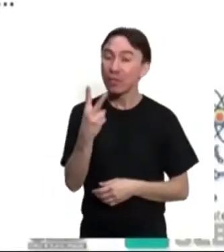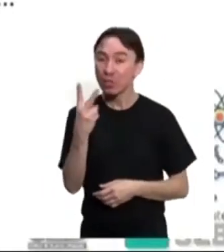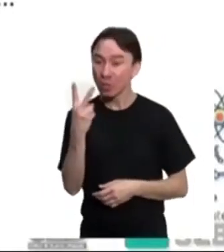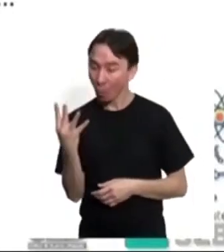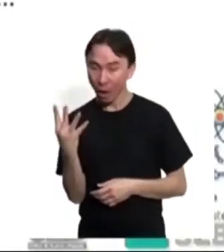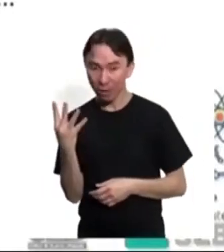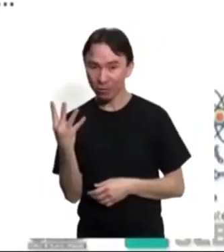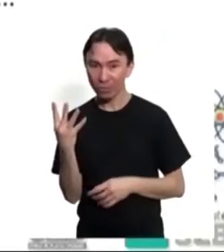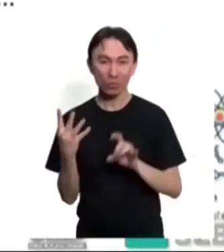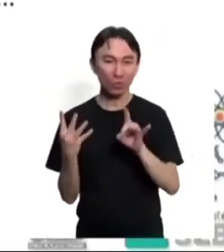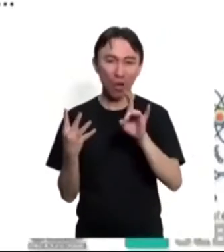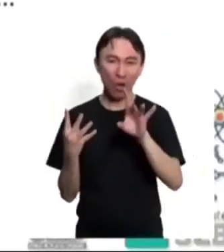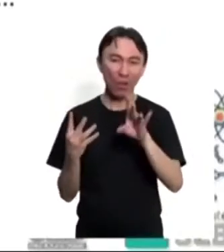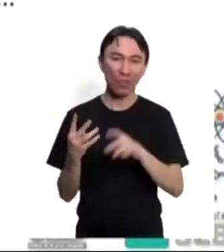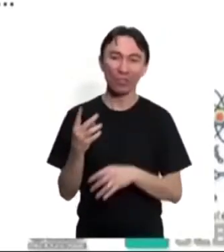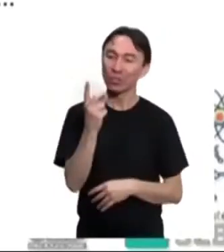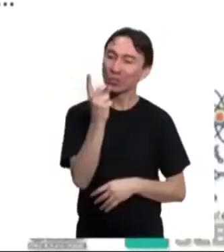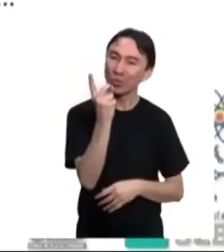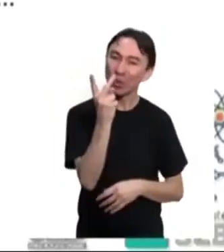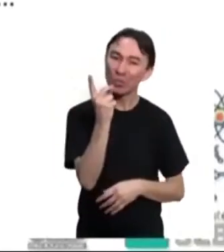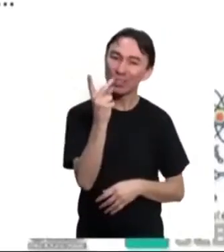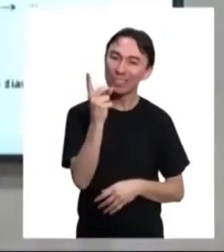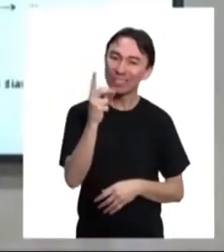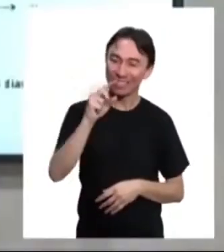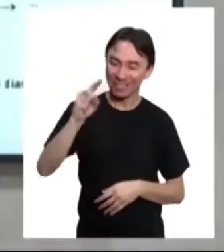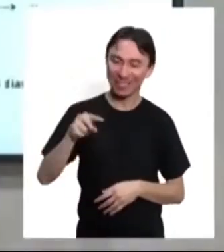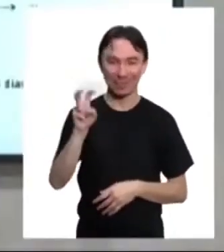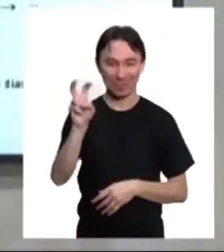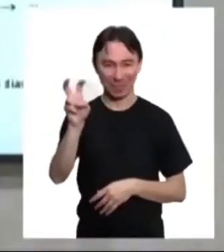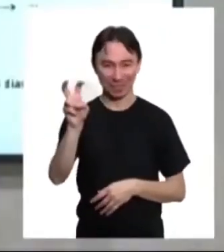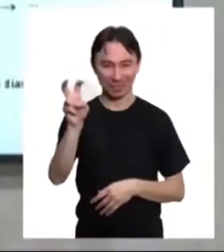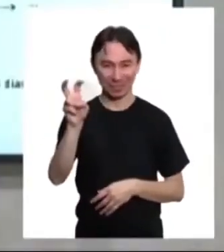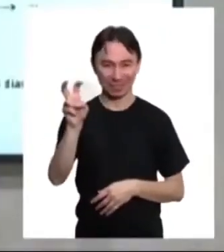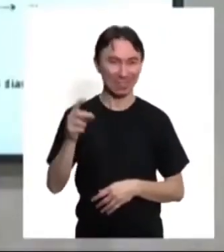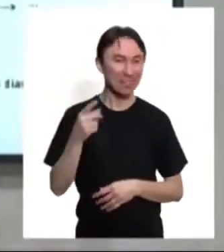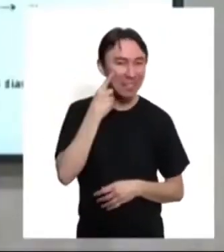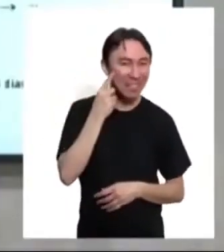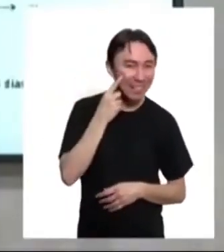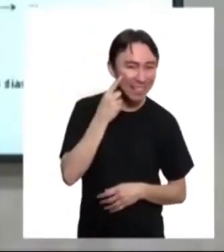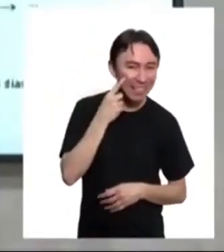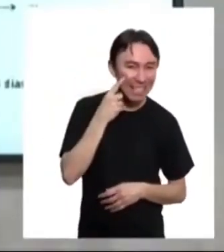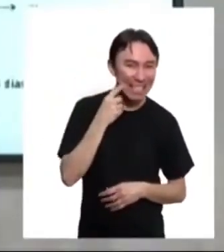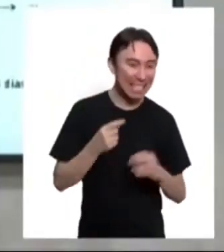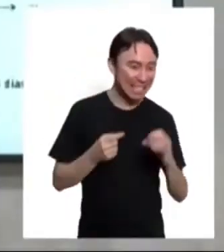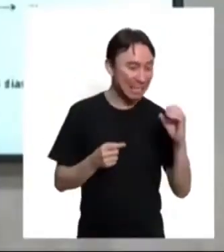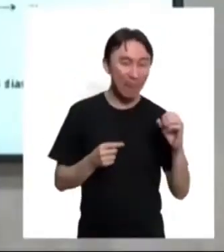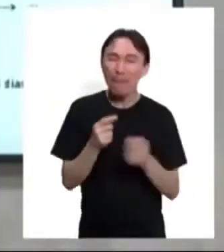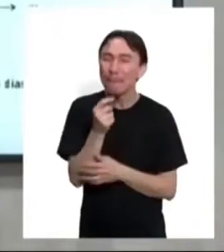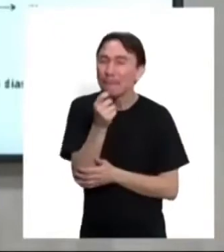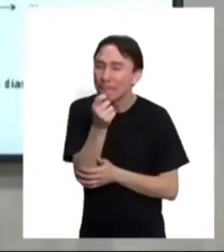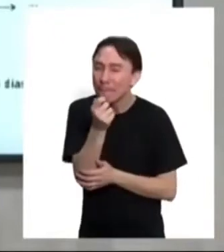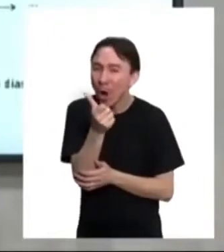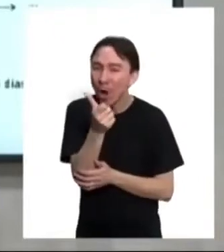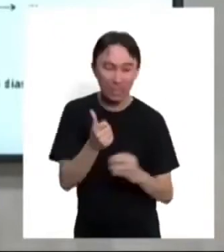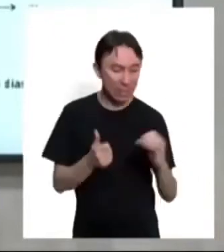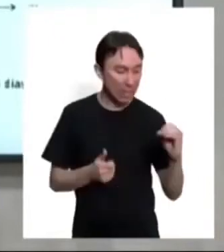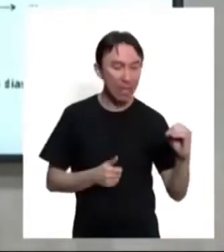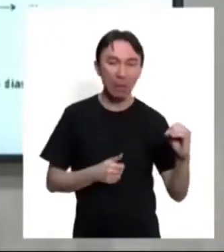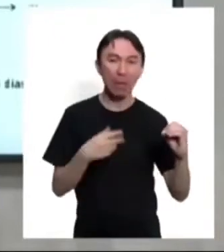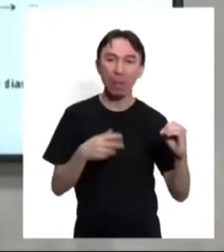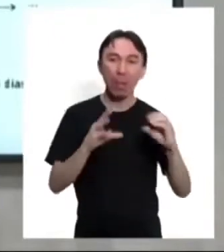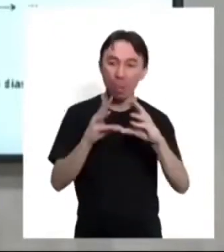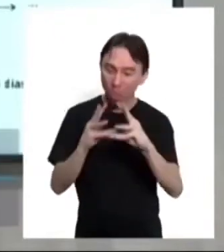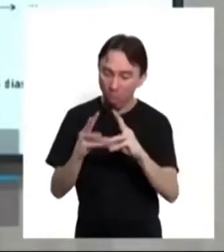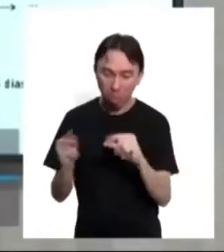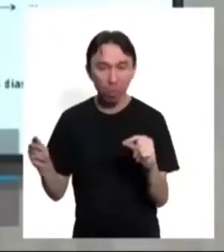com 12,5. Você percebe que tende a zero, mas não acaba. Ah, professor, isso